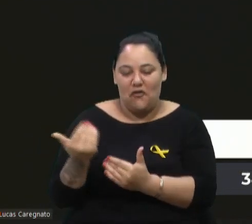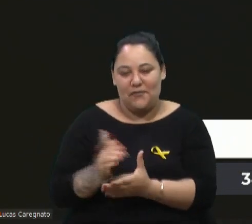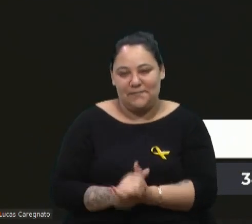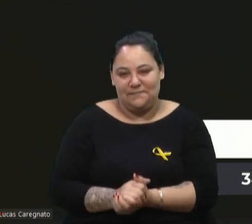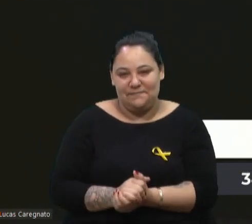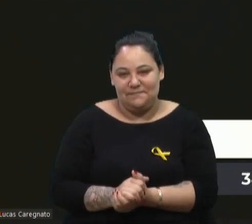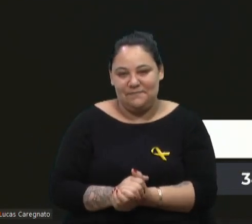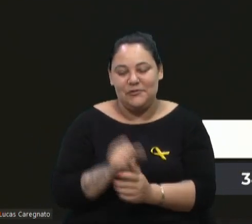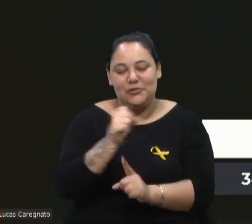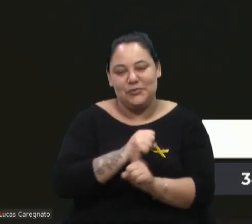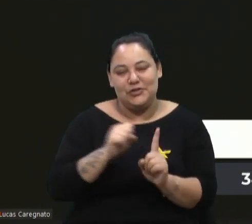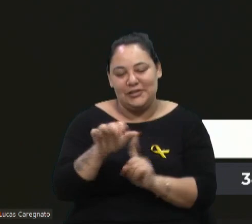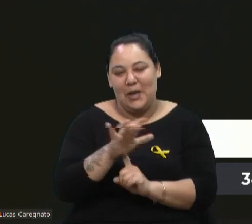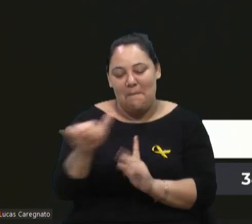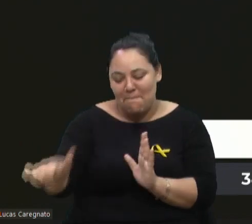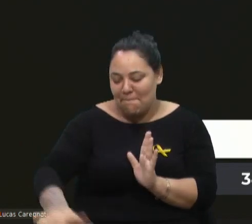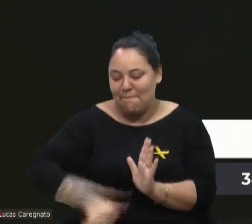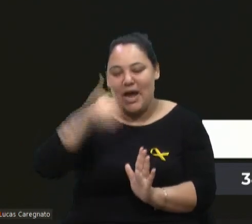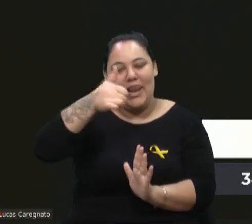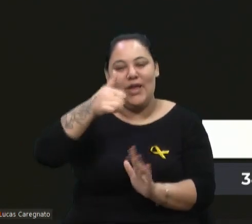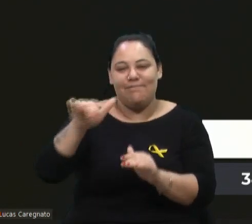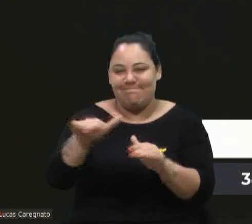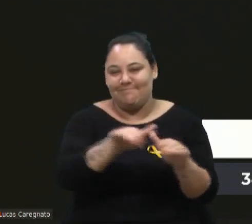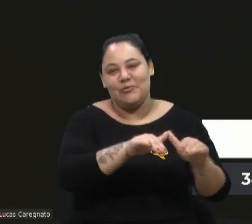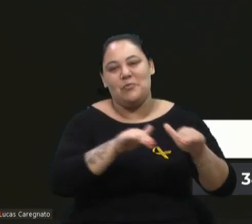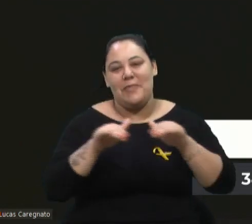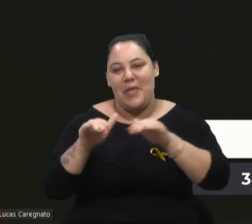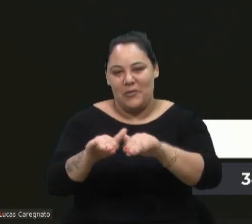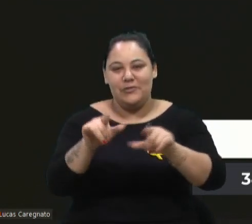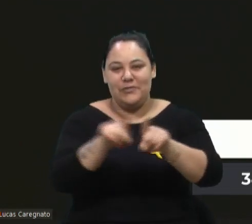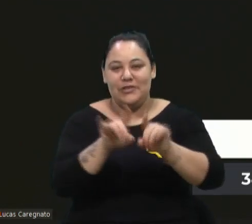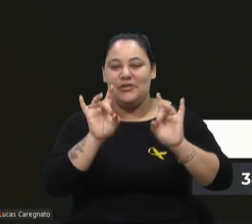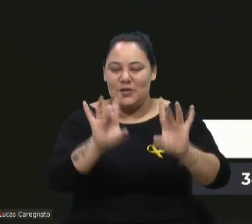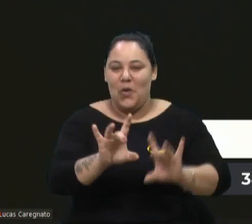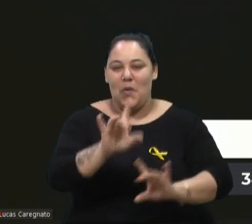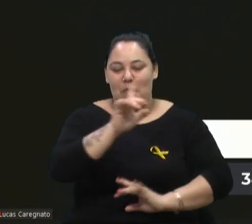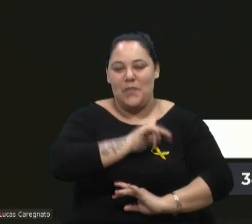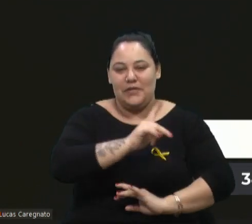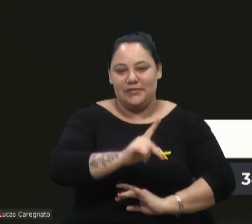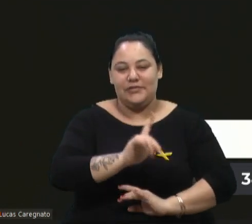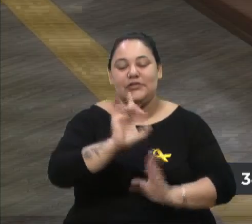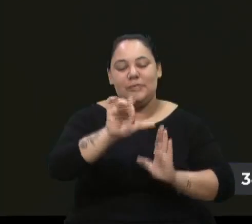uma sociedade mais justa, fraterna e igualitária. Era isso, senhor presidente. No momento oportuno, votarei favorável.